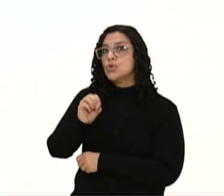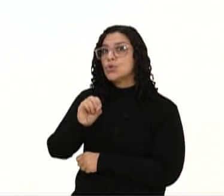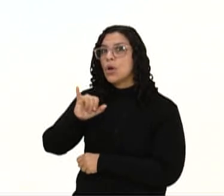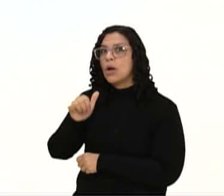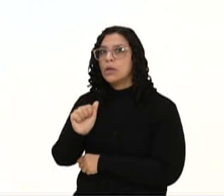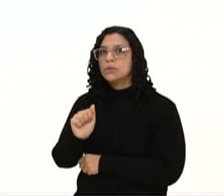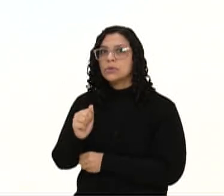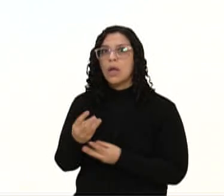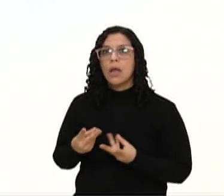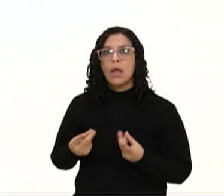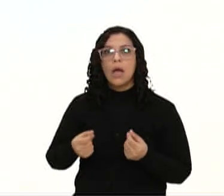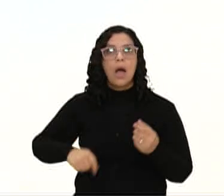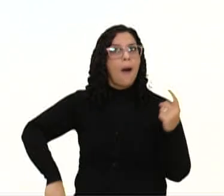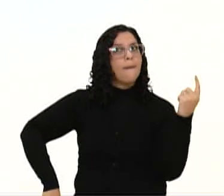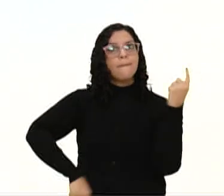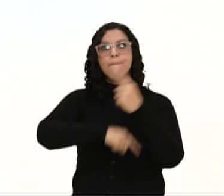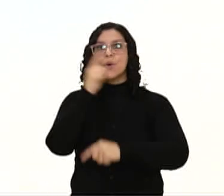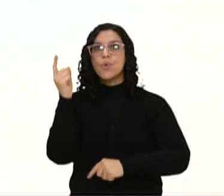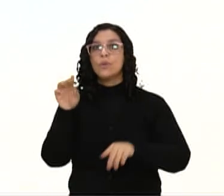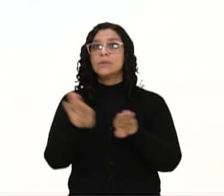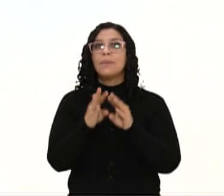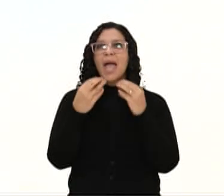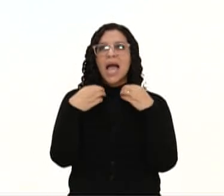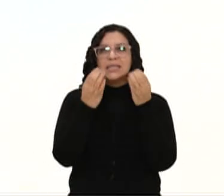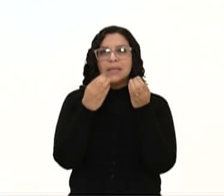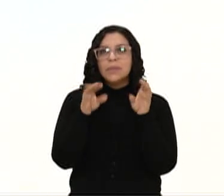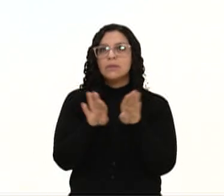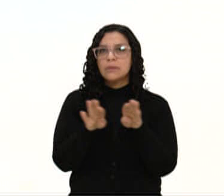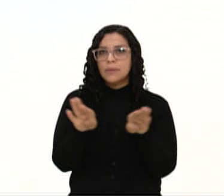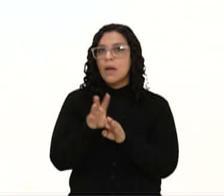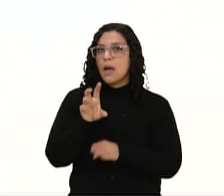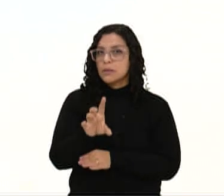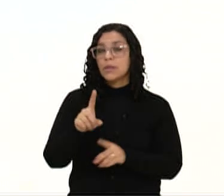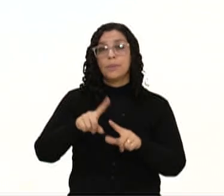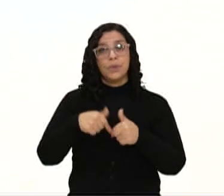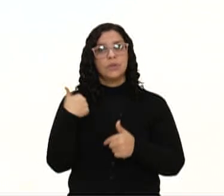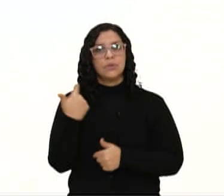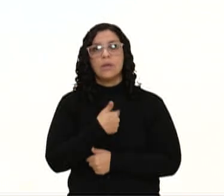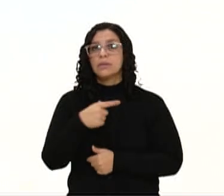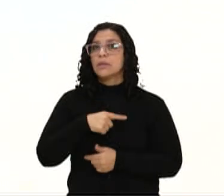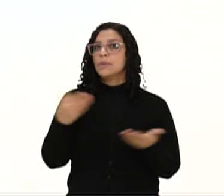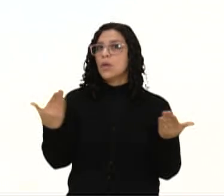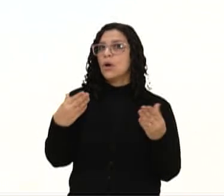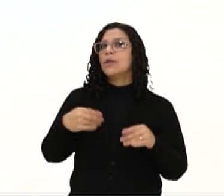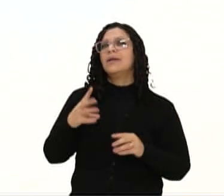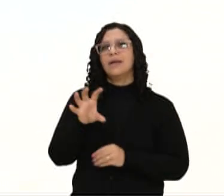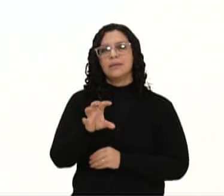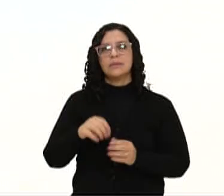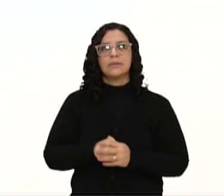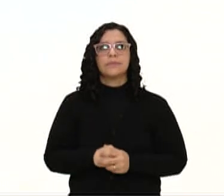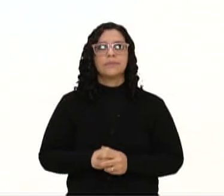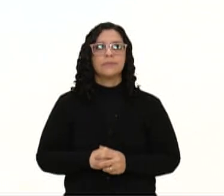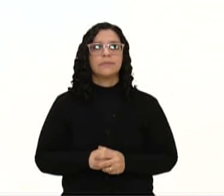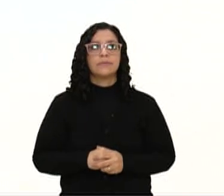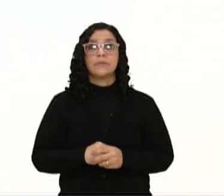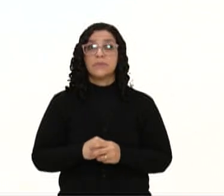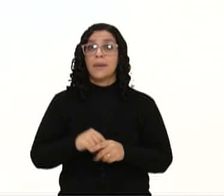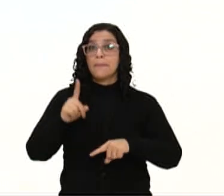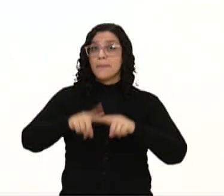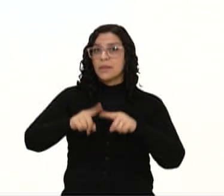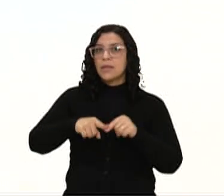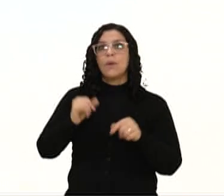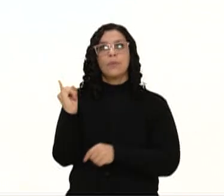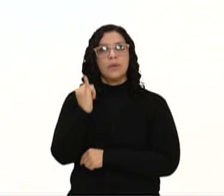é safra recorde do milho também, né? E aí nós vamos ter ali toda essa situação. De